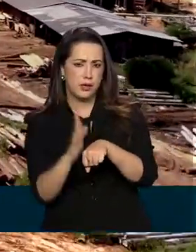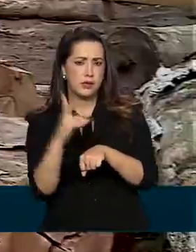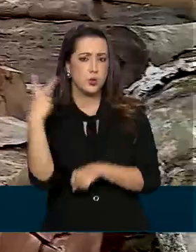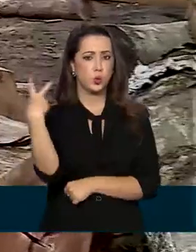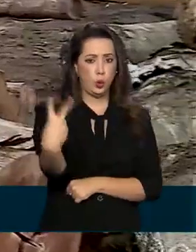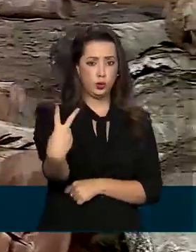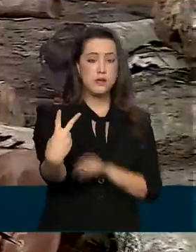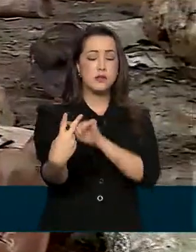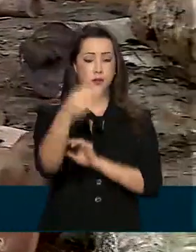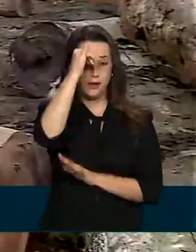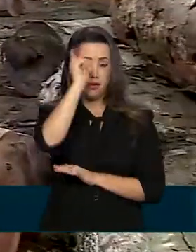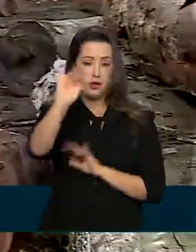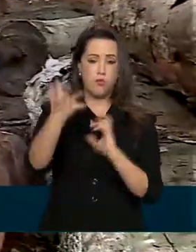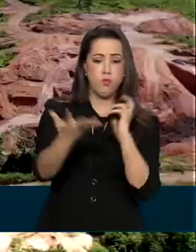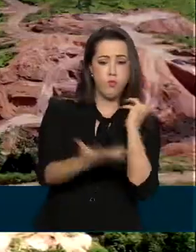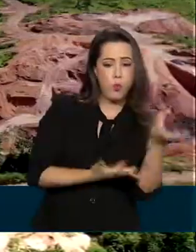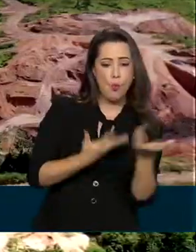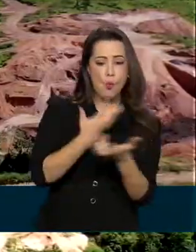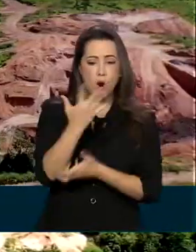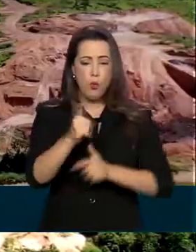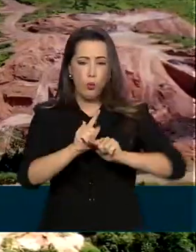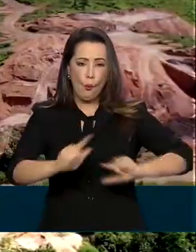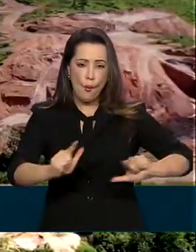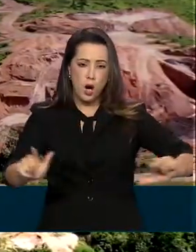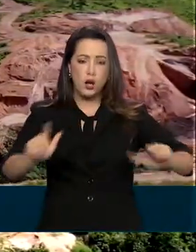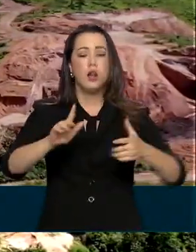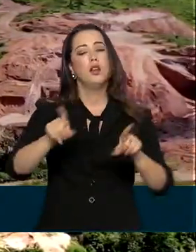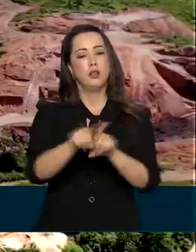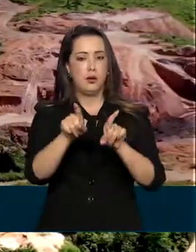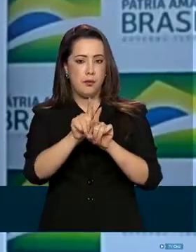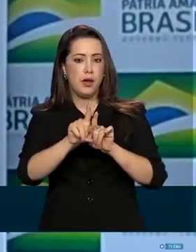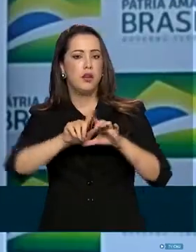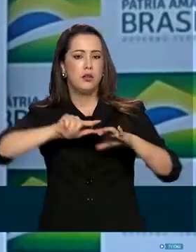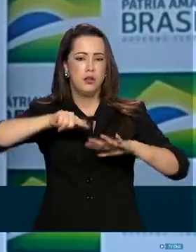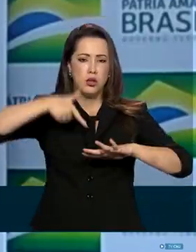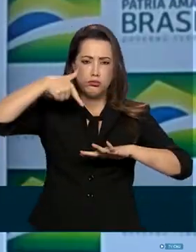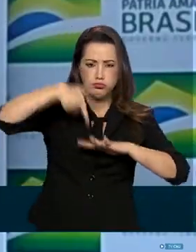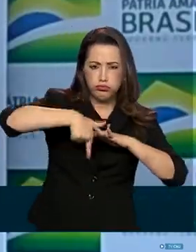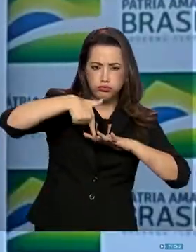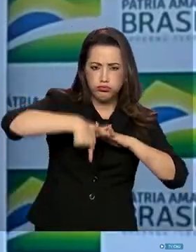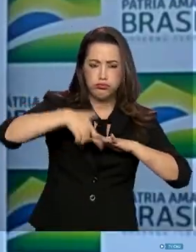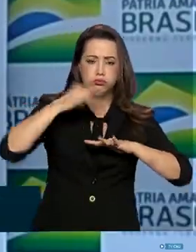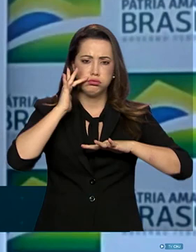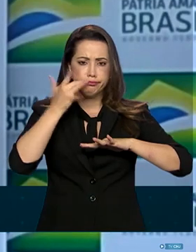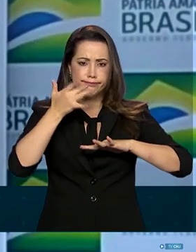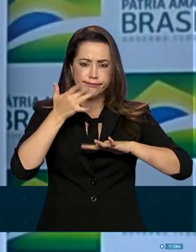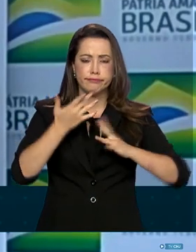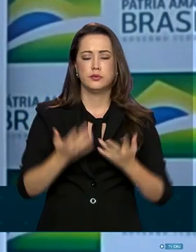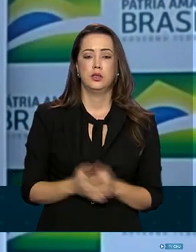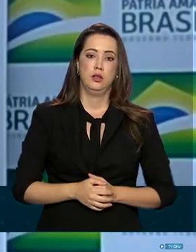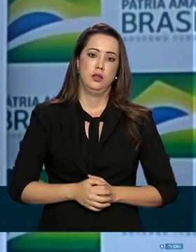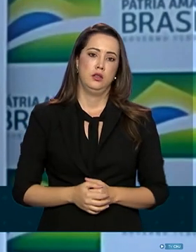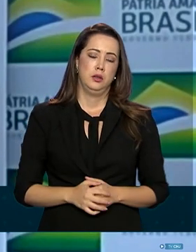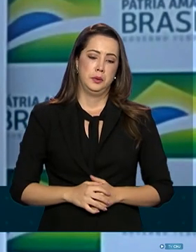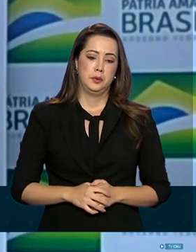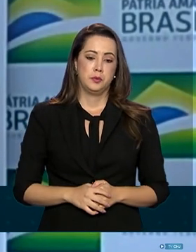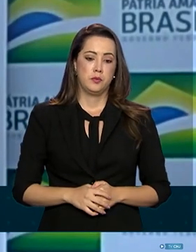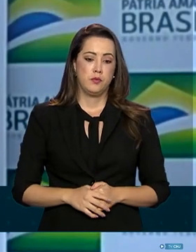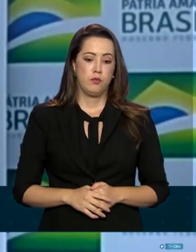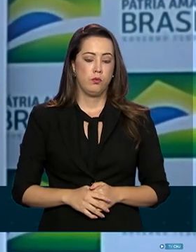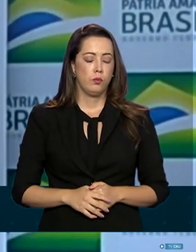para combater o desmatamento e o garimpo ilegal na Amazônia. O objetivo de combater as ilegalidades,